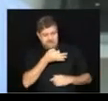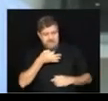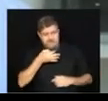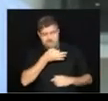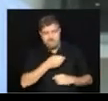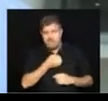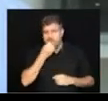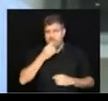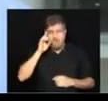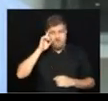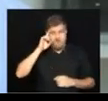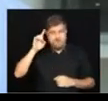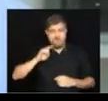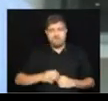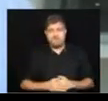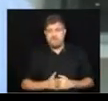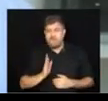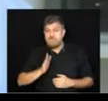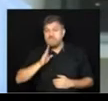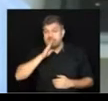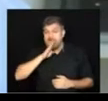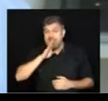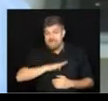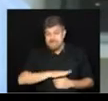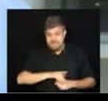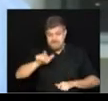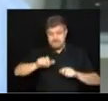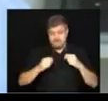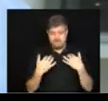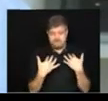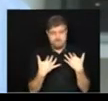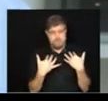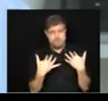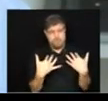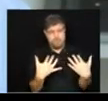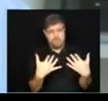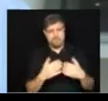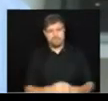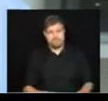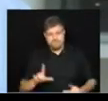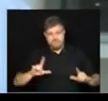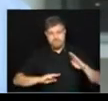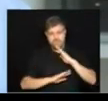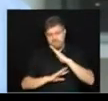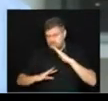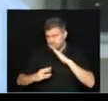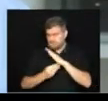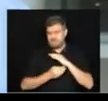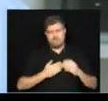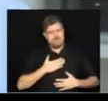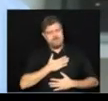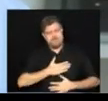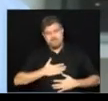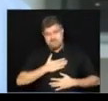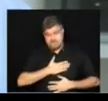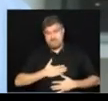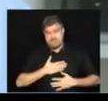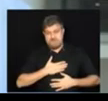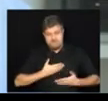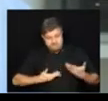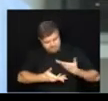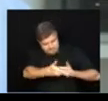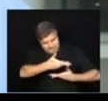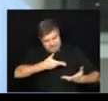Um bom dia já, uma boa tarde para os ouvintes da Câmara Total, não é? Uma grande satisfação estar com vocês.